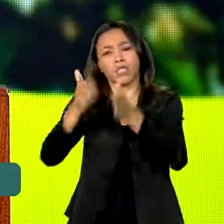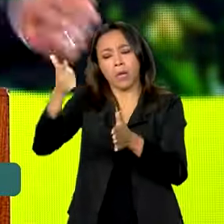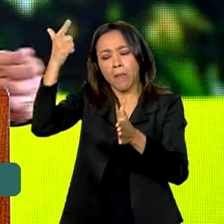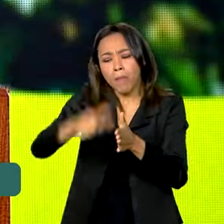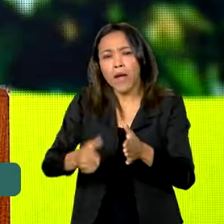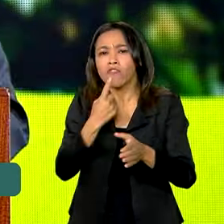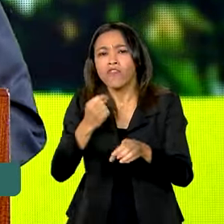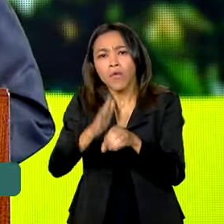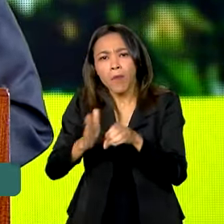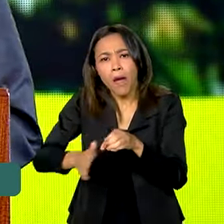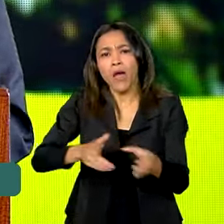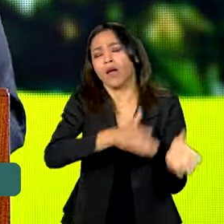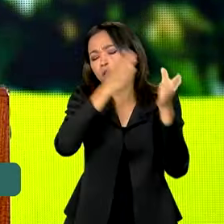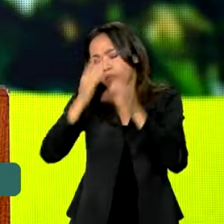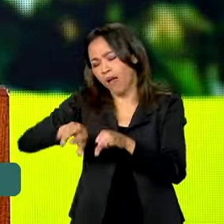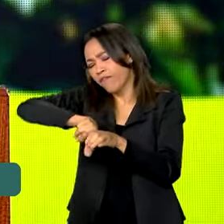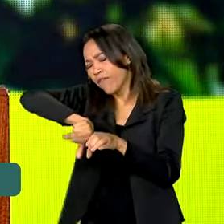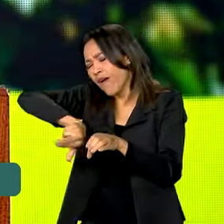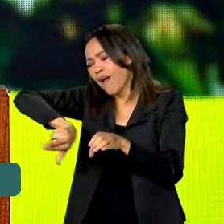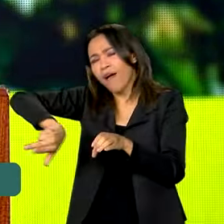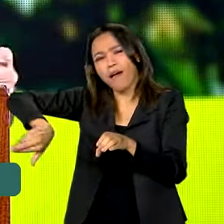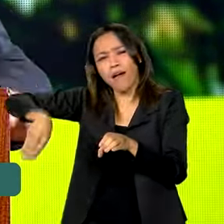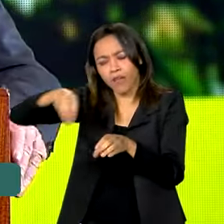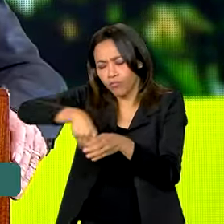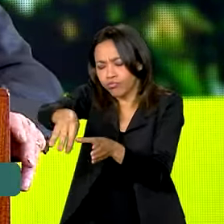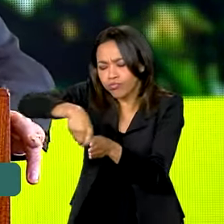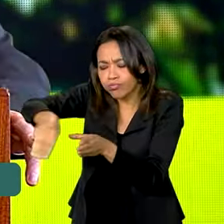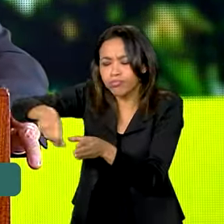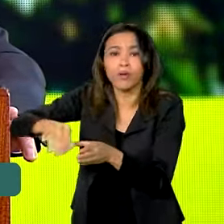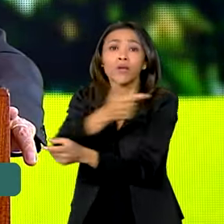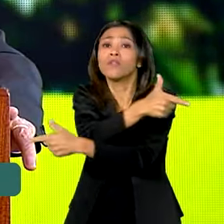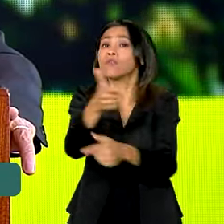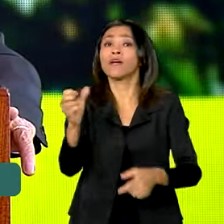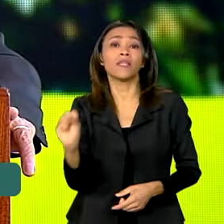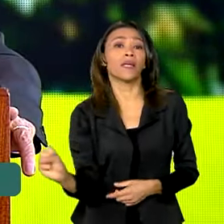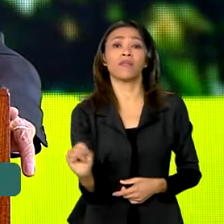tomate, plantar mais pepino, plantar mais chuchu, não vai ter inflação de alimento, gente.